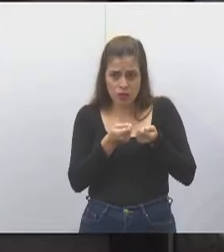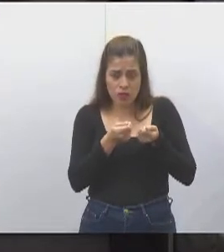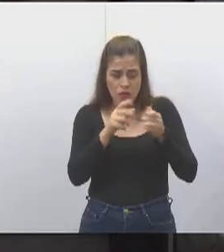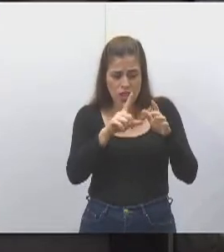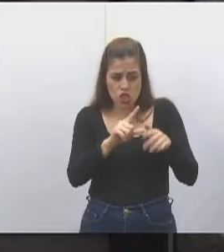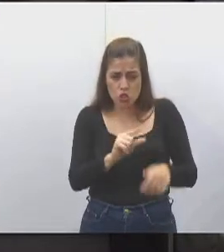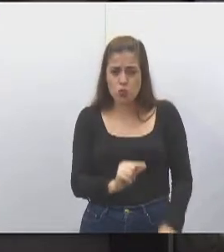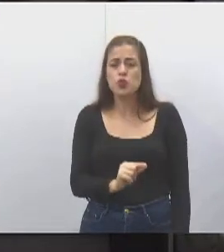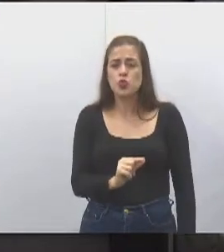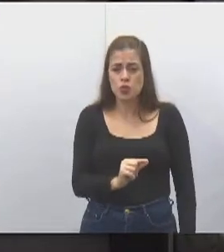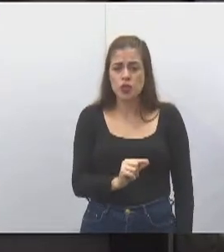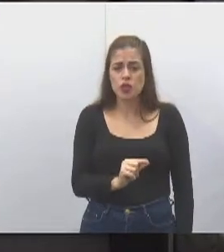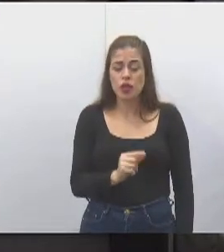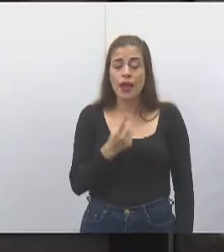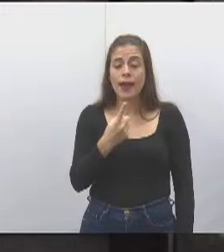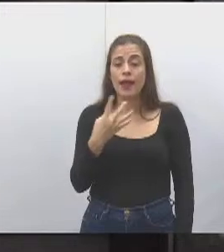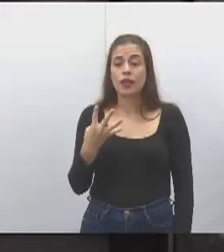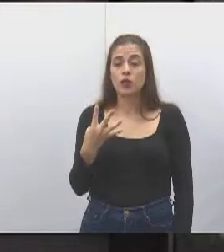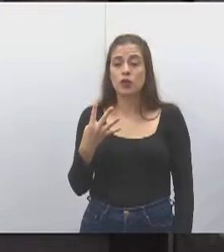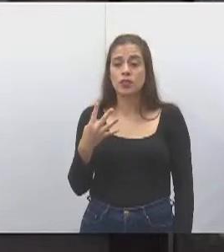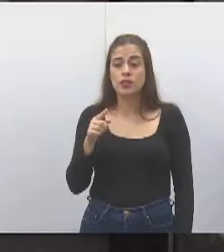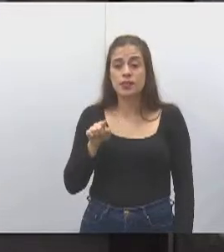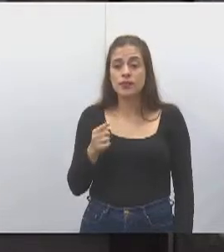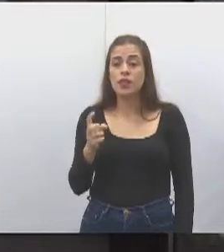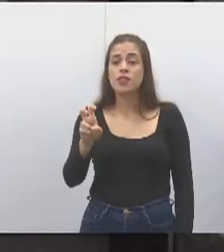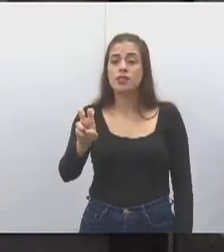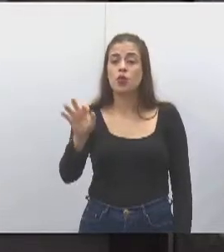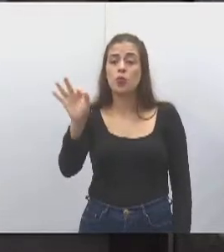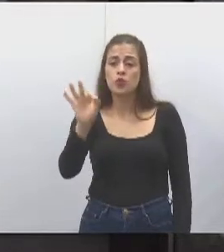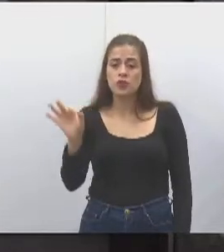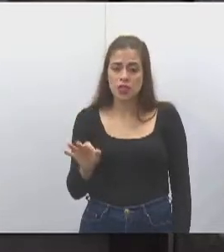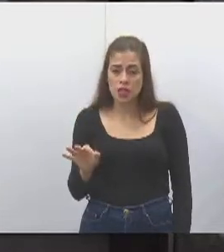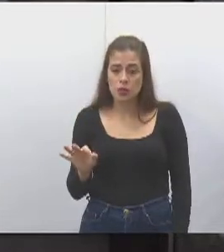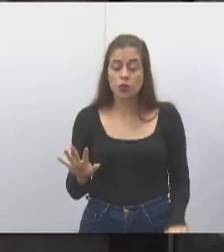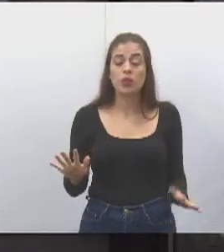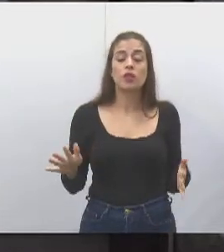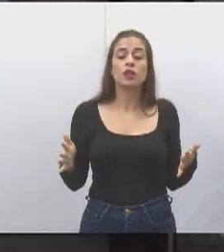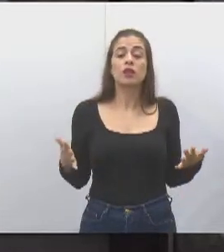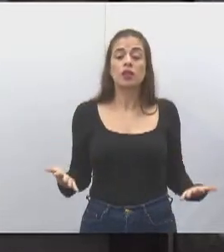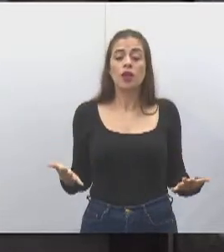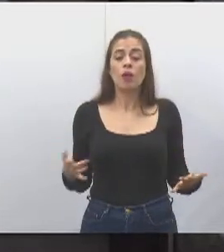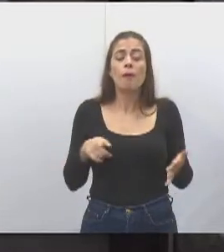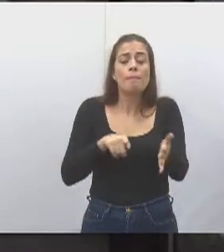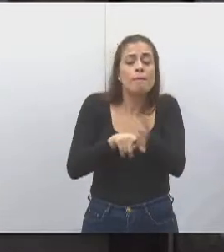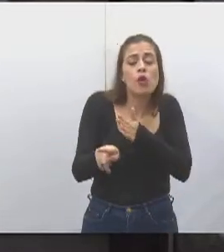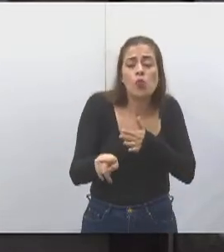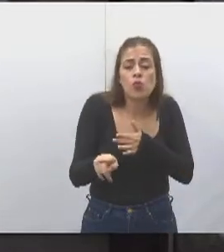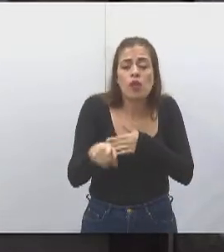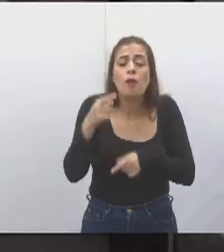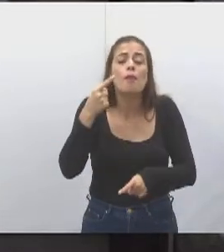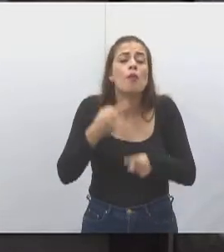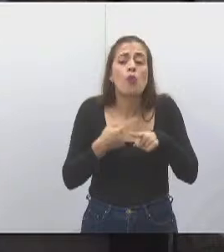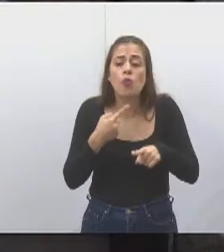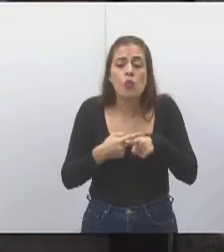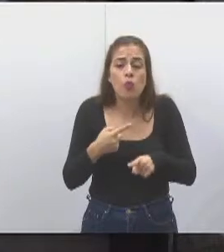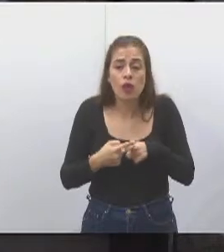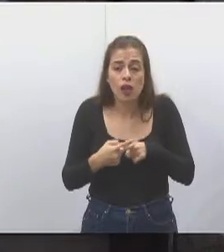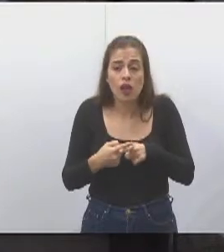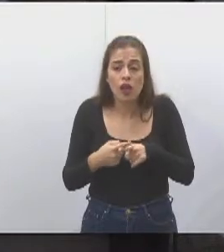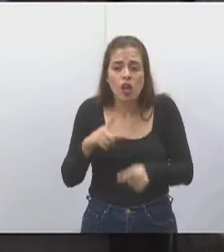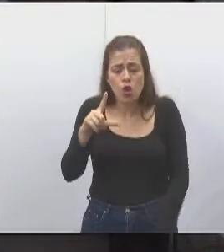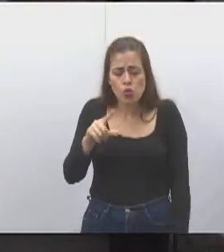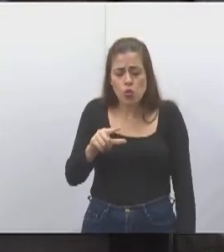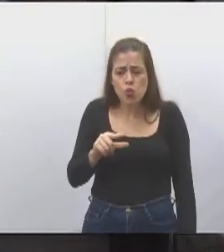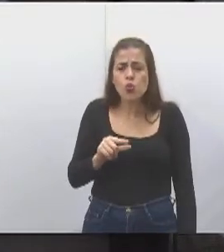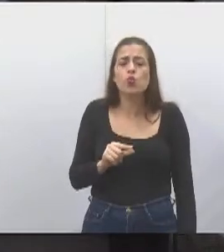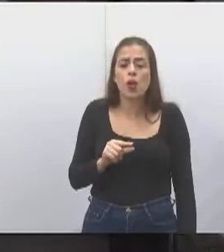foi reduzida em 14,5%. Então, o meu questionamento é por que essa redução,